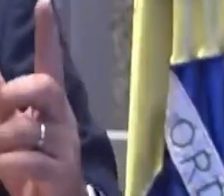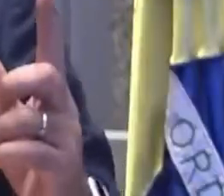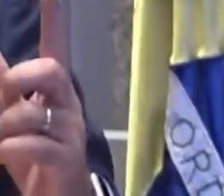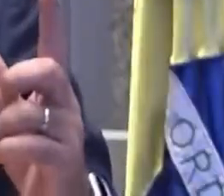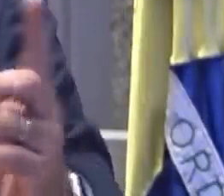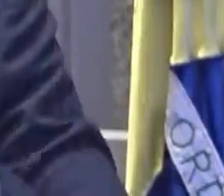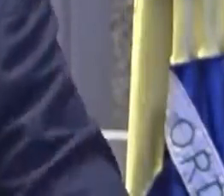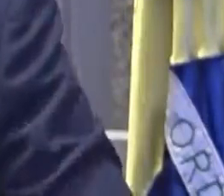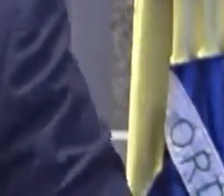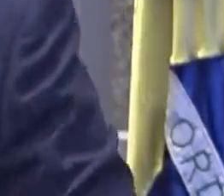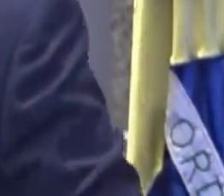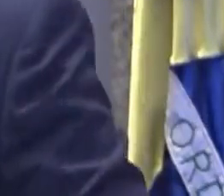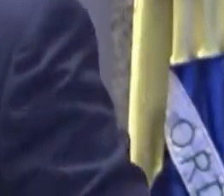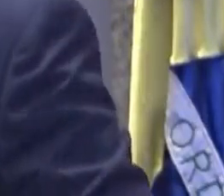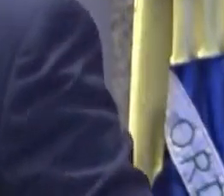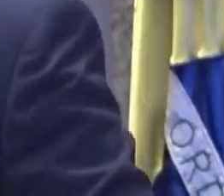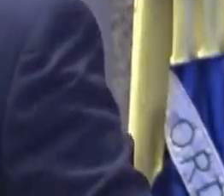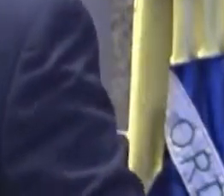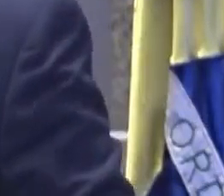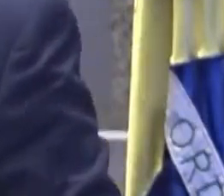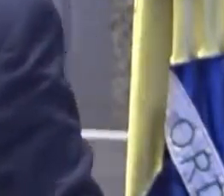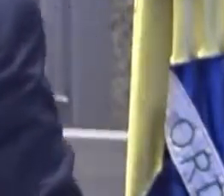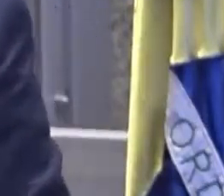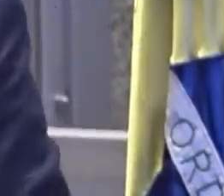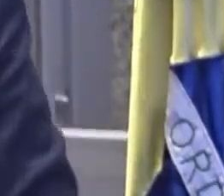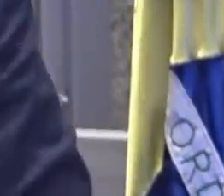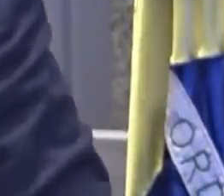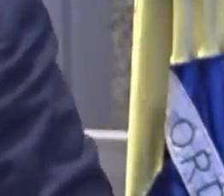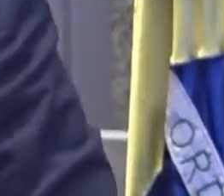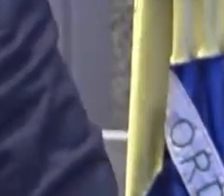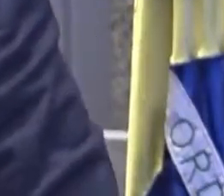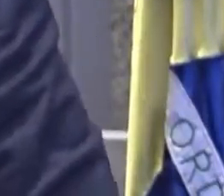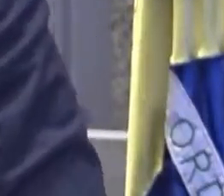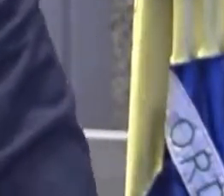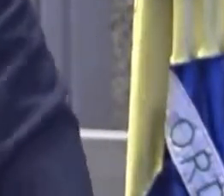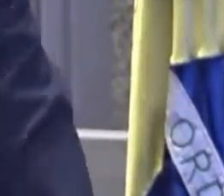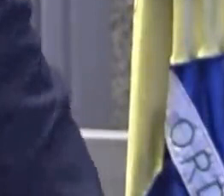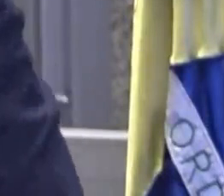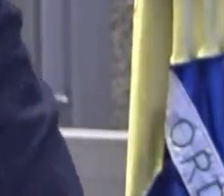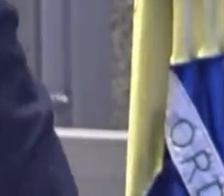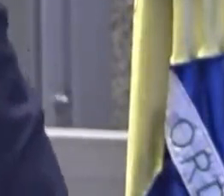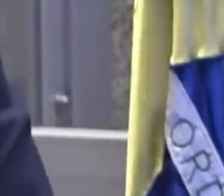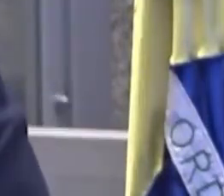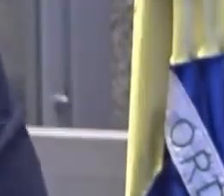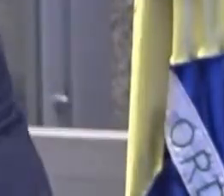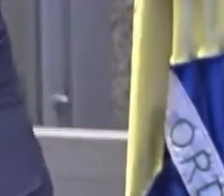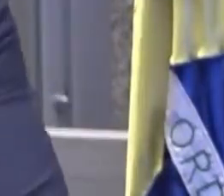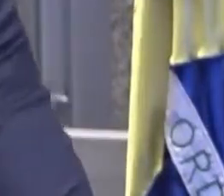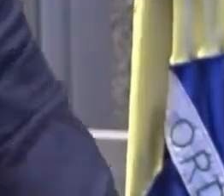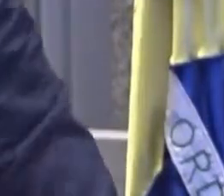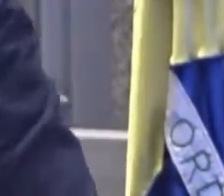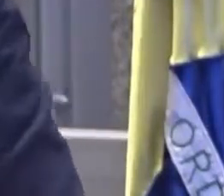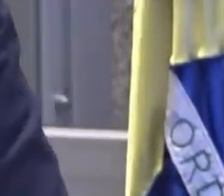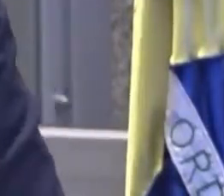ideia na para o cargo técnico de enfermagem desde 2014 que não tem concurso então é óbvio que vai faltar só que a gente não